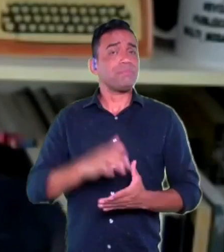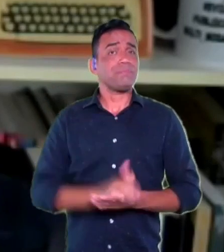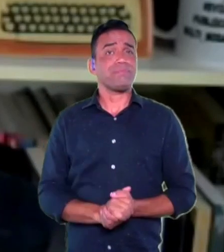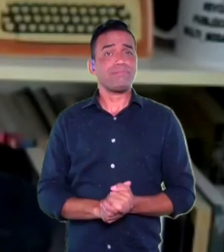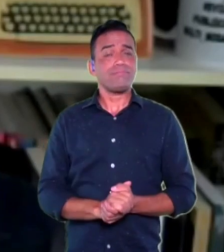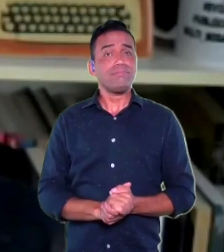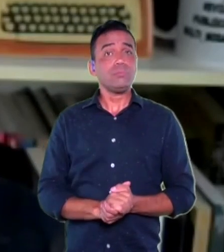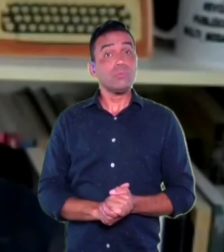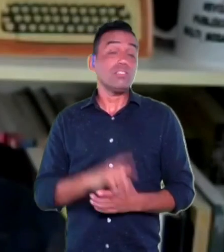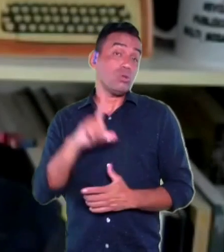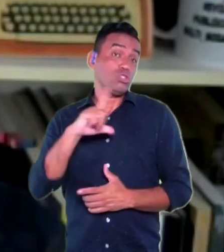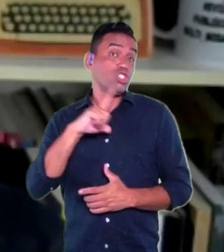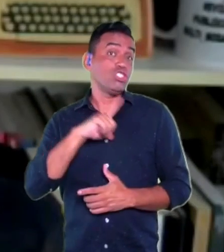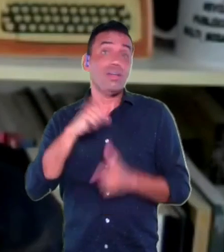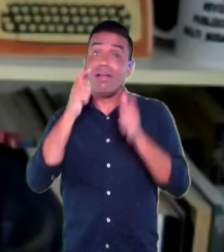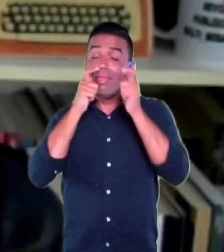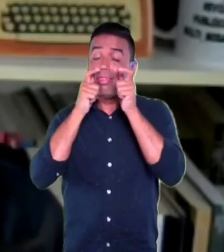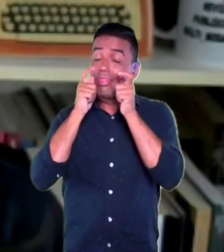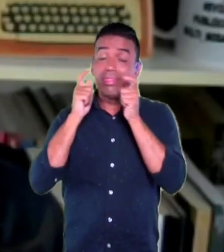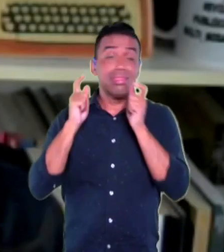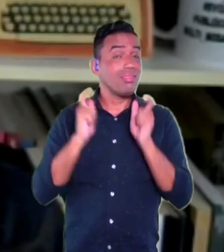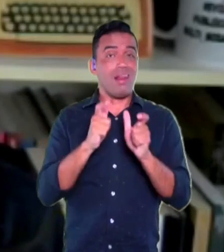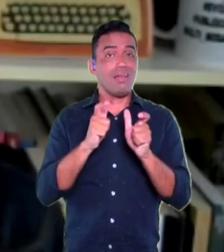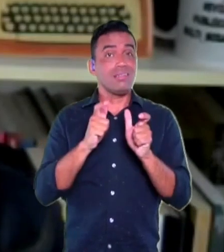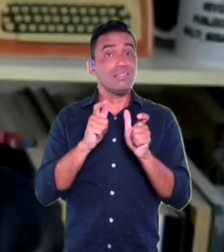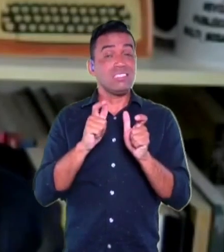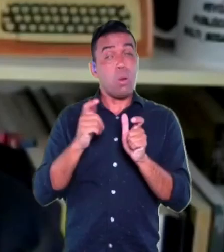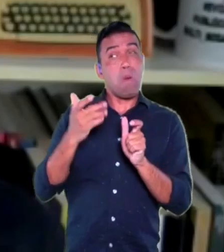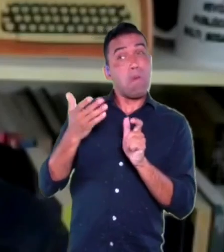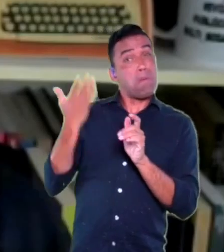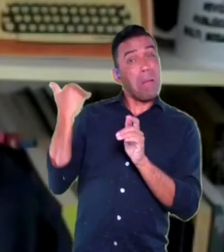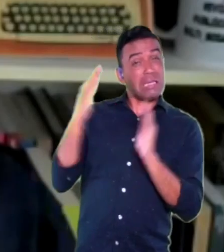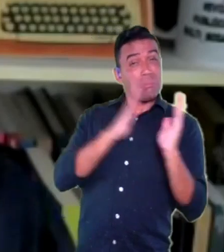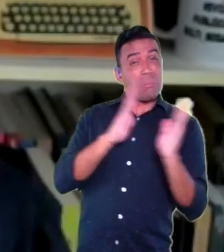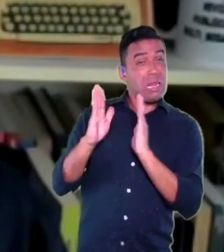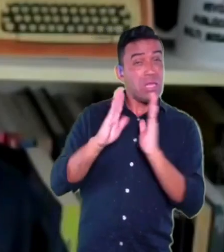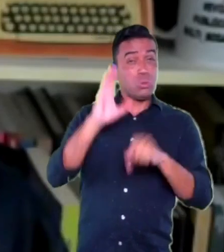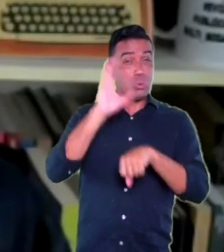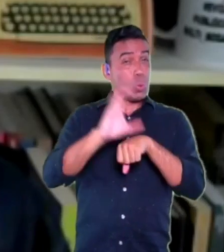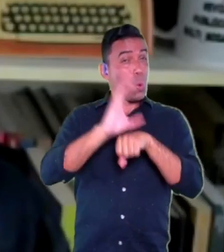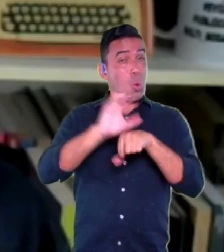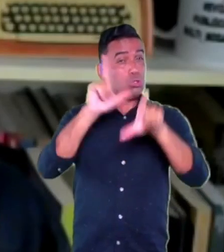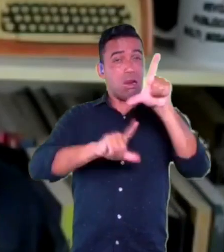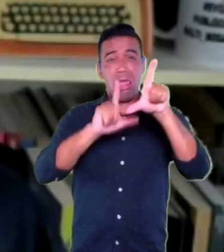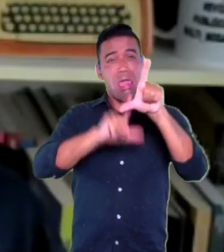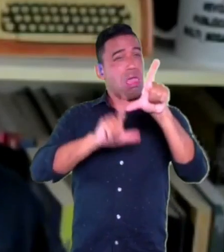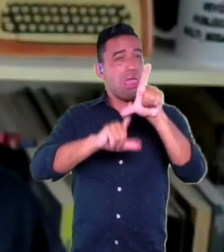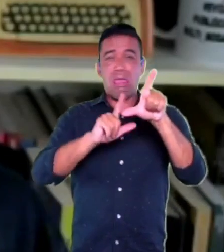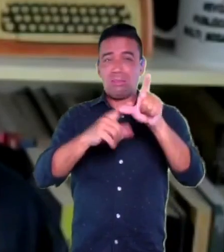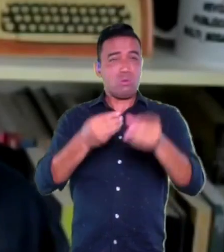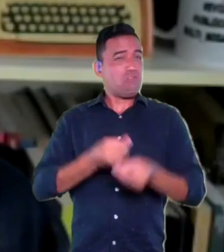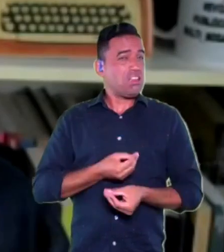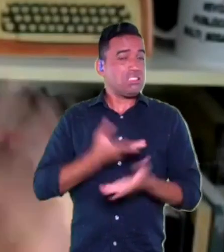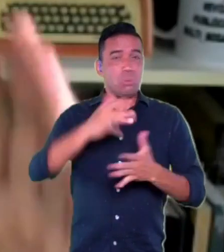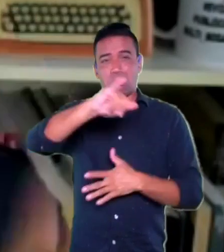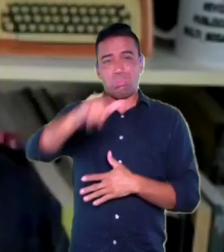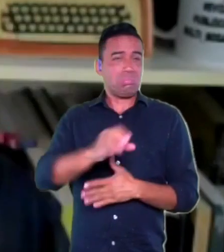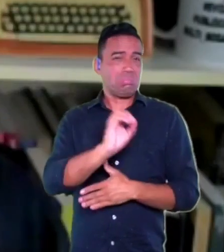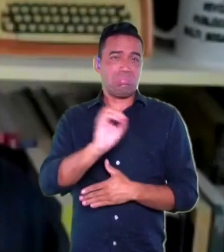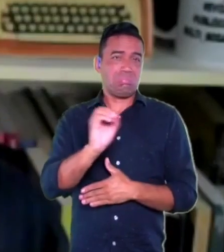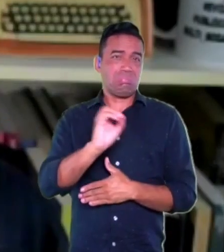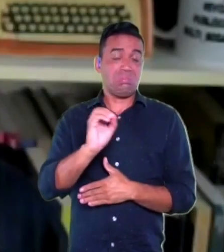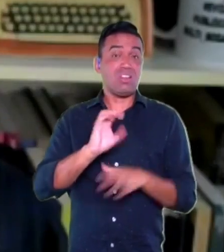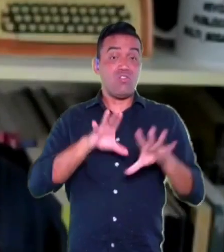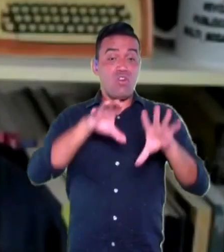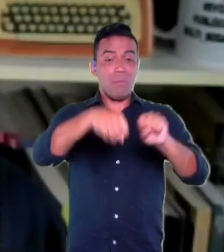eu tinha muito interesse, até que na minha época o curso de letras não dava muita pega para isso, não. Era formação